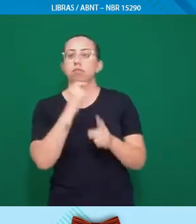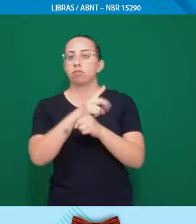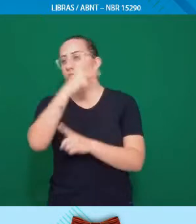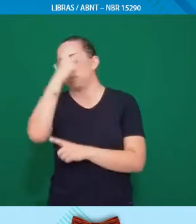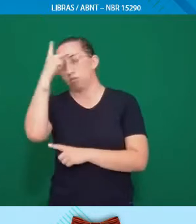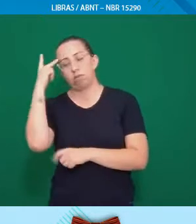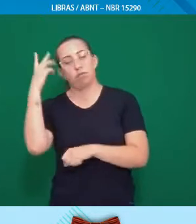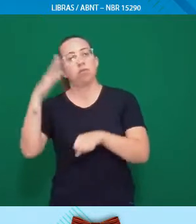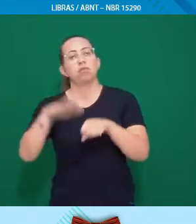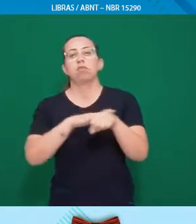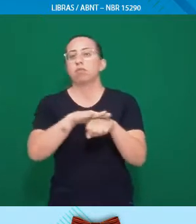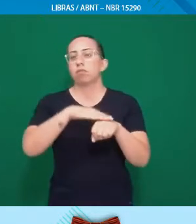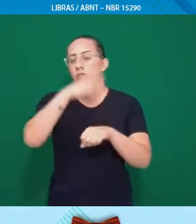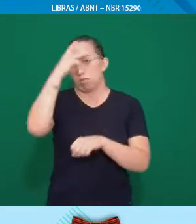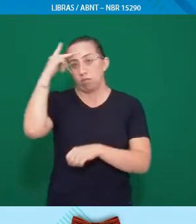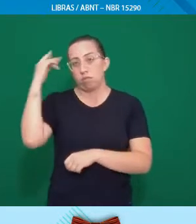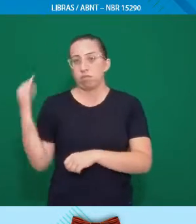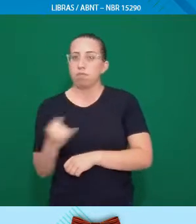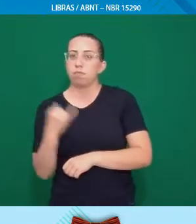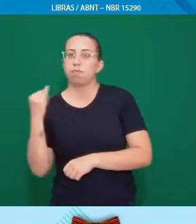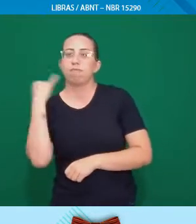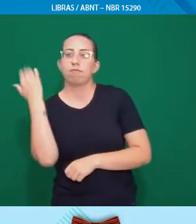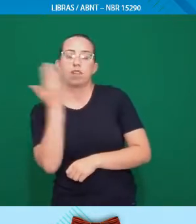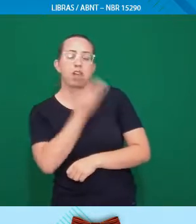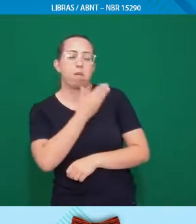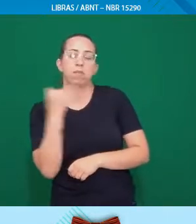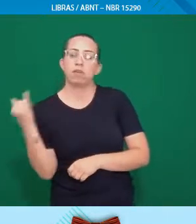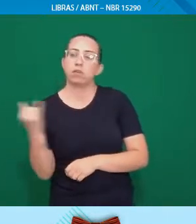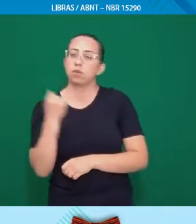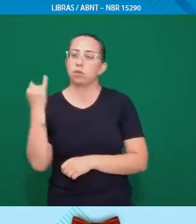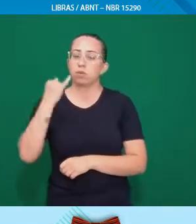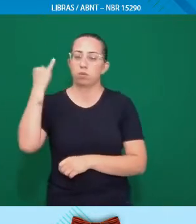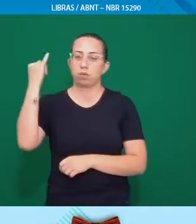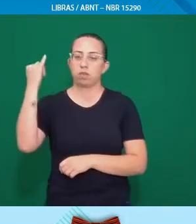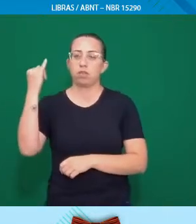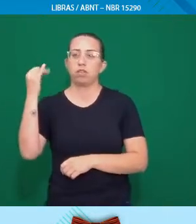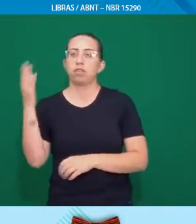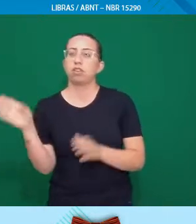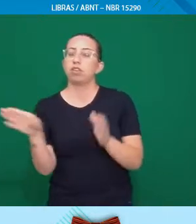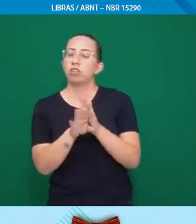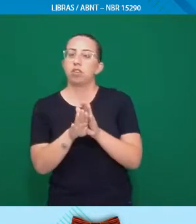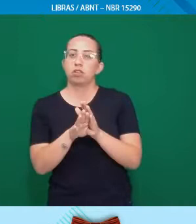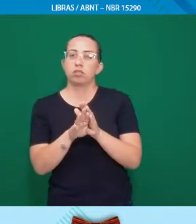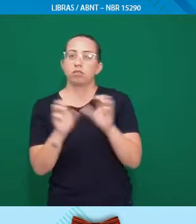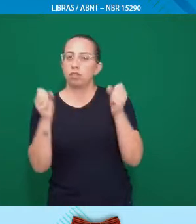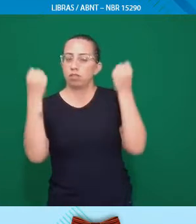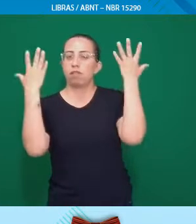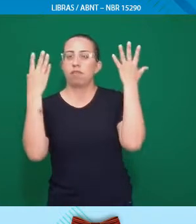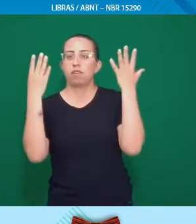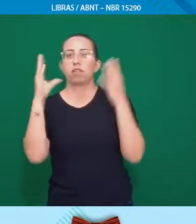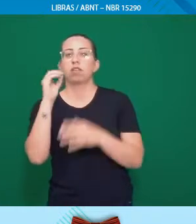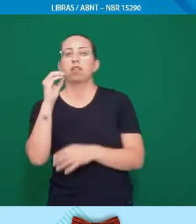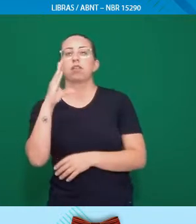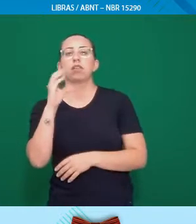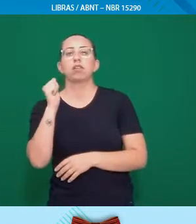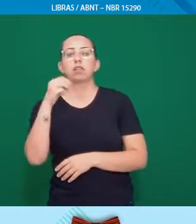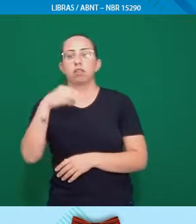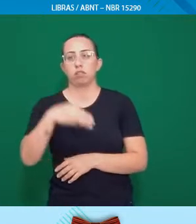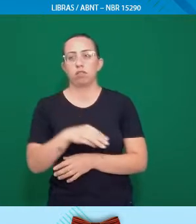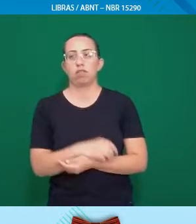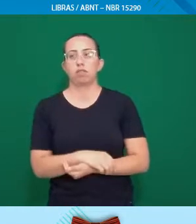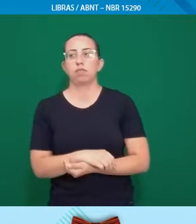pessoas conversar com pessoas importantes amigos a cooperativa e vem até essa festa é um